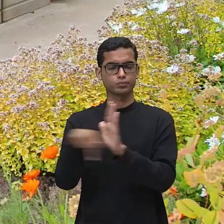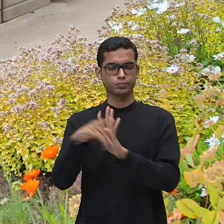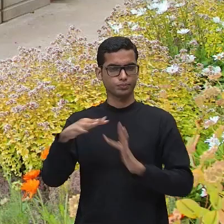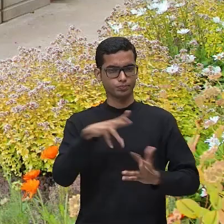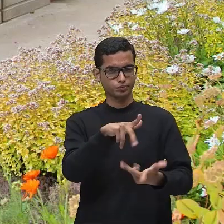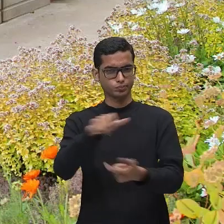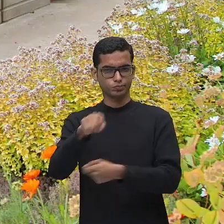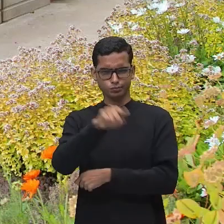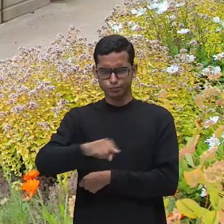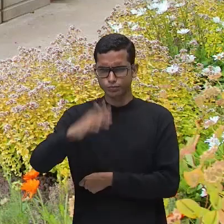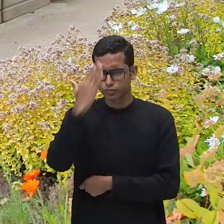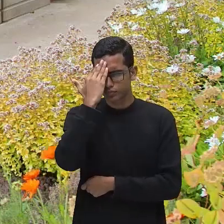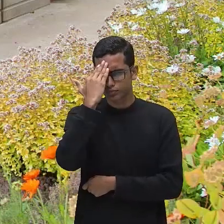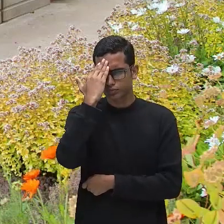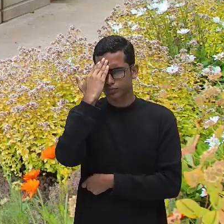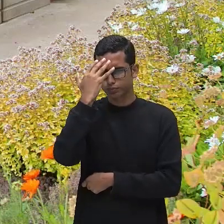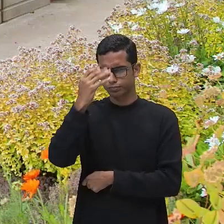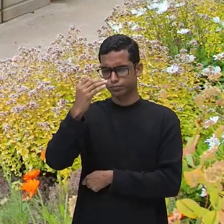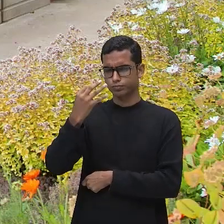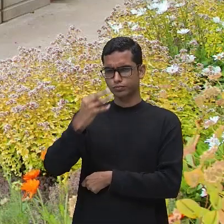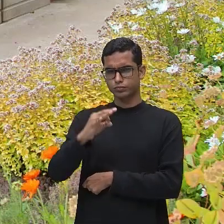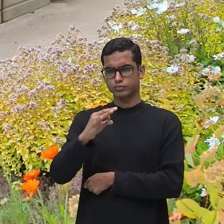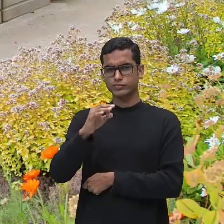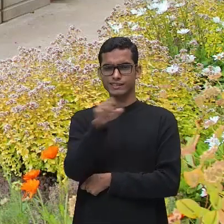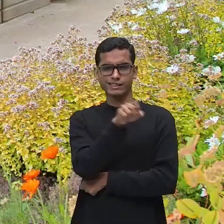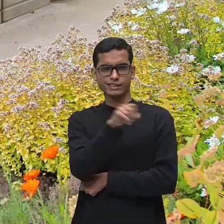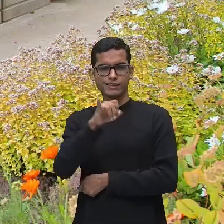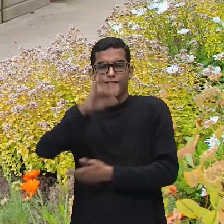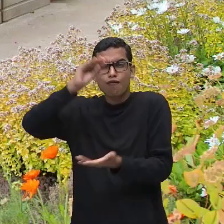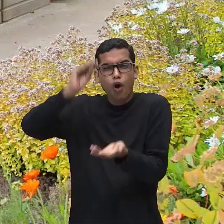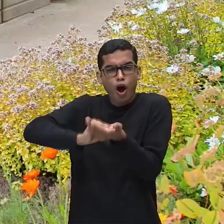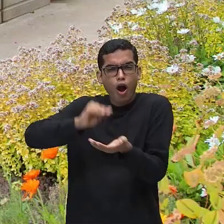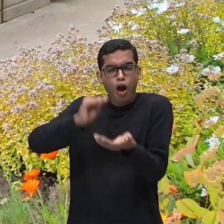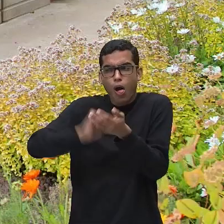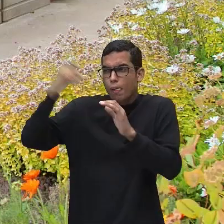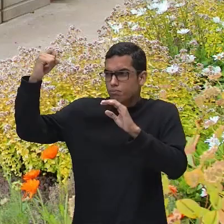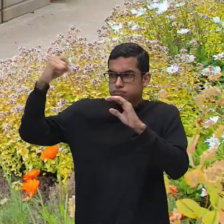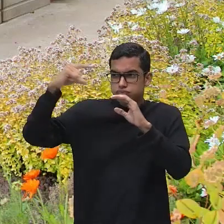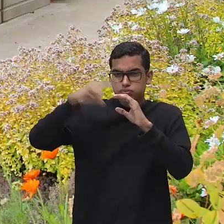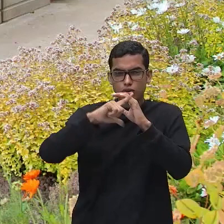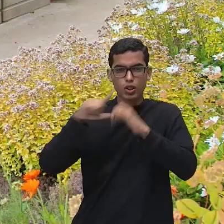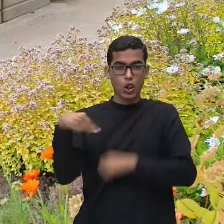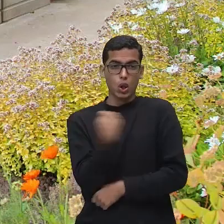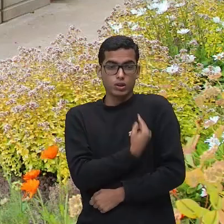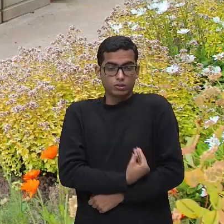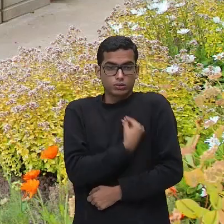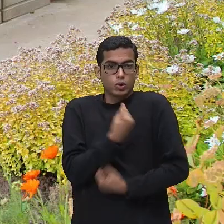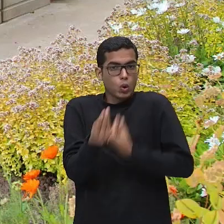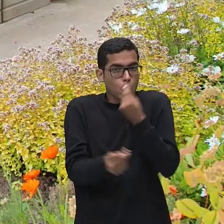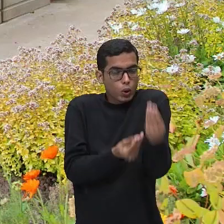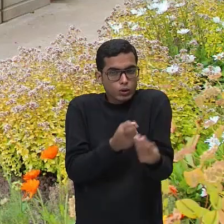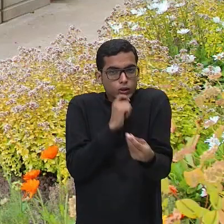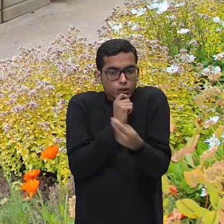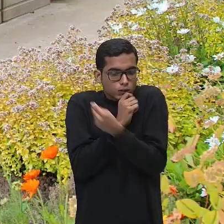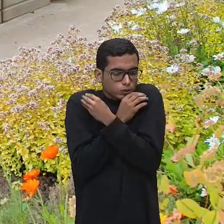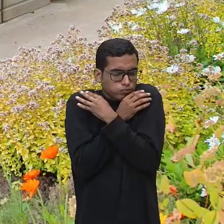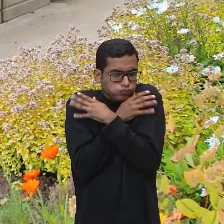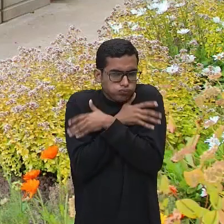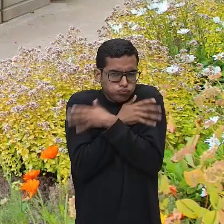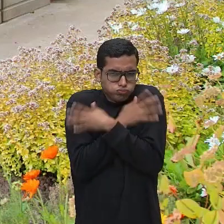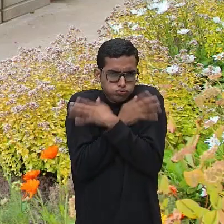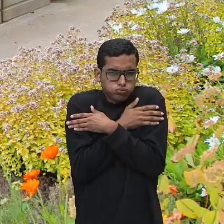Vocês sabiam disso? Sem isso, a gente vivia, no frio. E